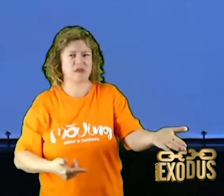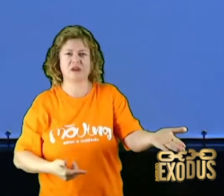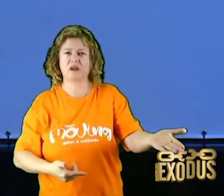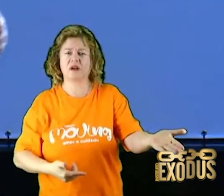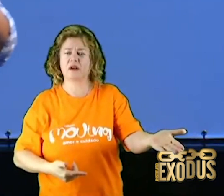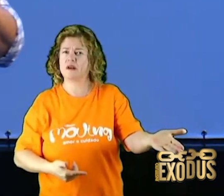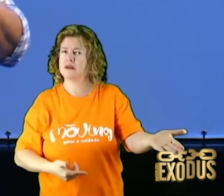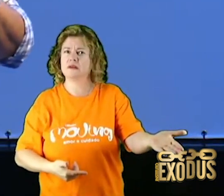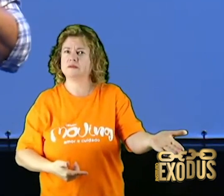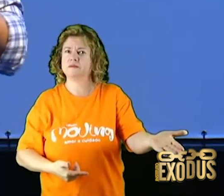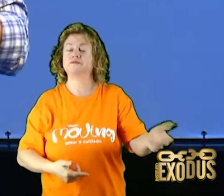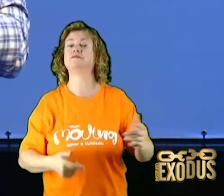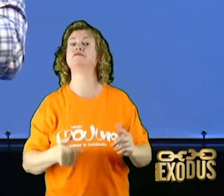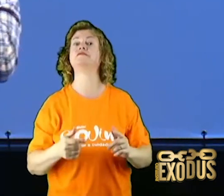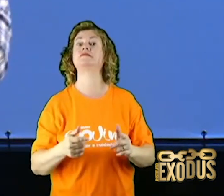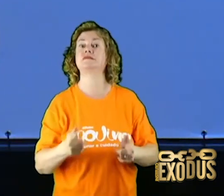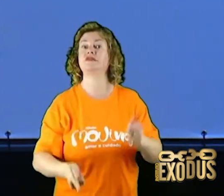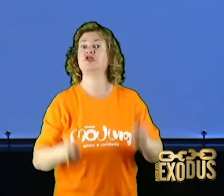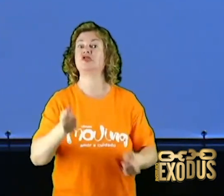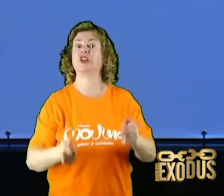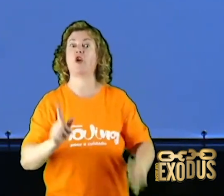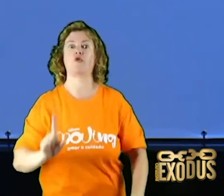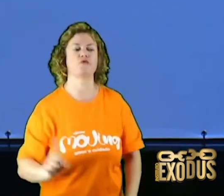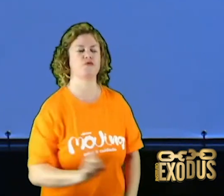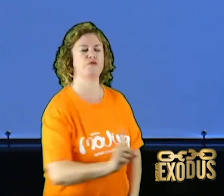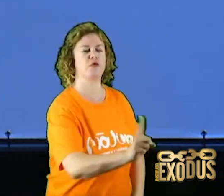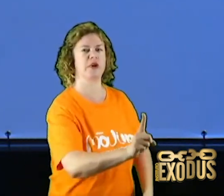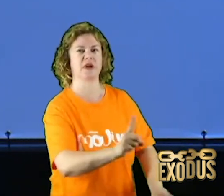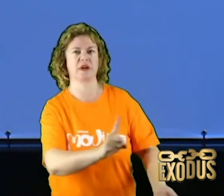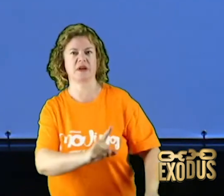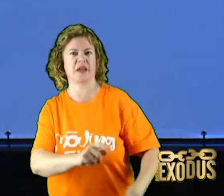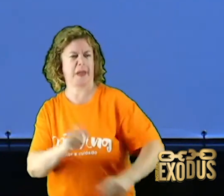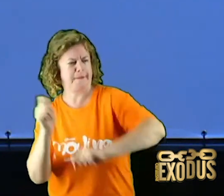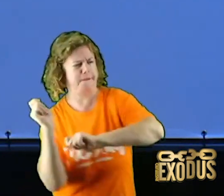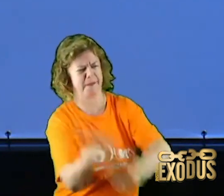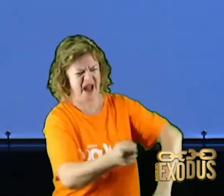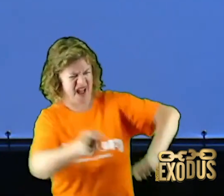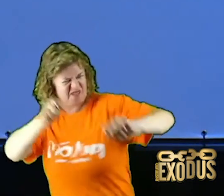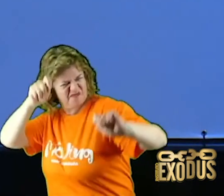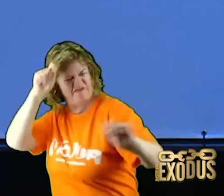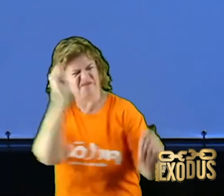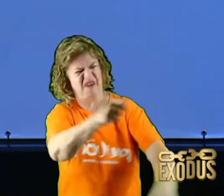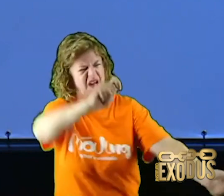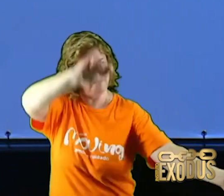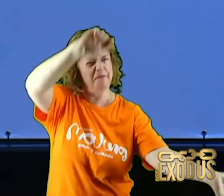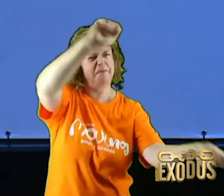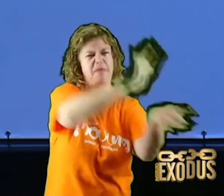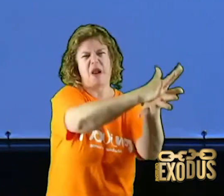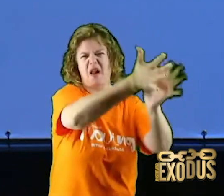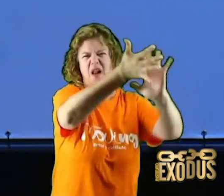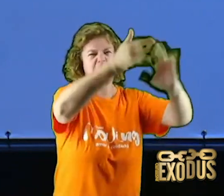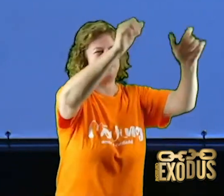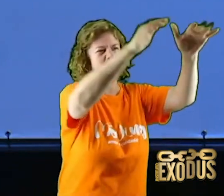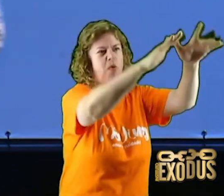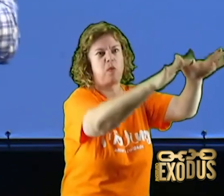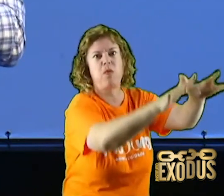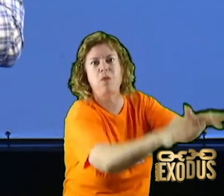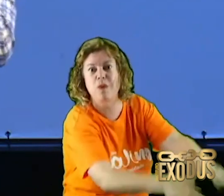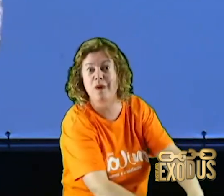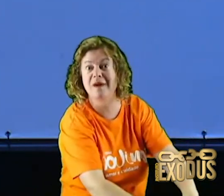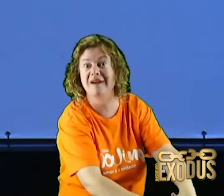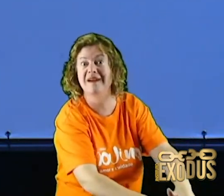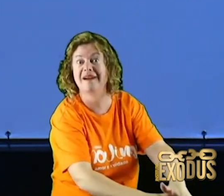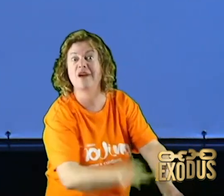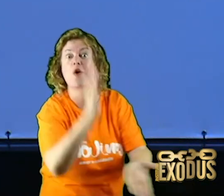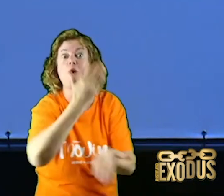quebra aquele ídolo, e ali começa a ver um mover de Deus, em que vai usar um homem só. O